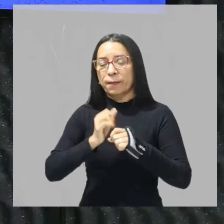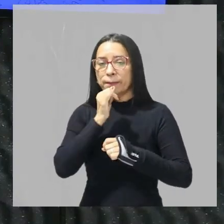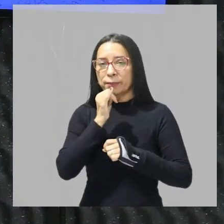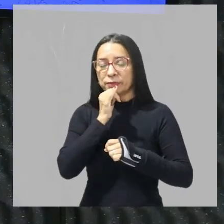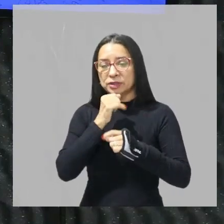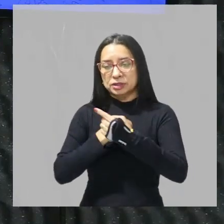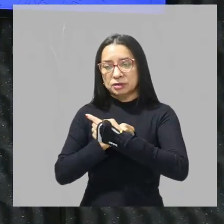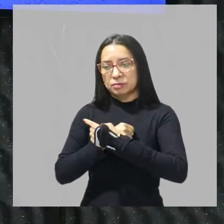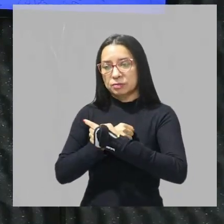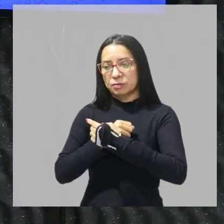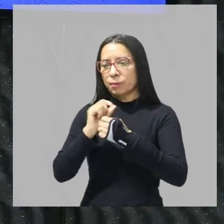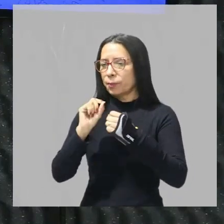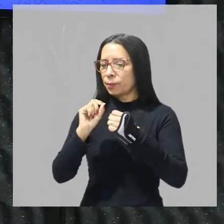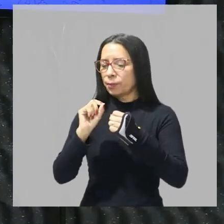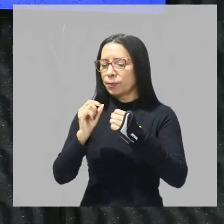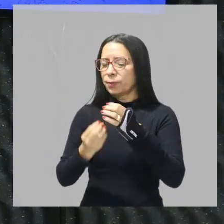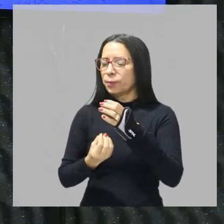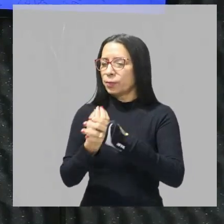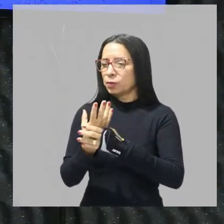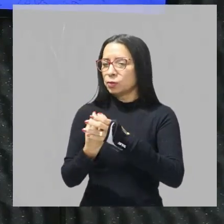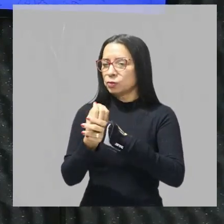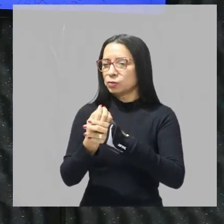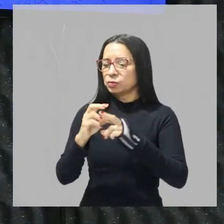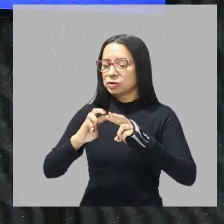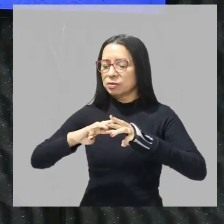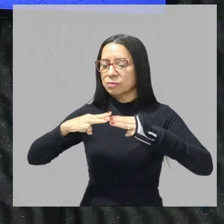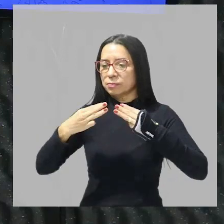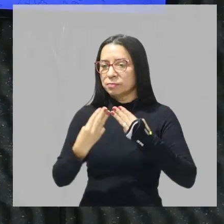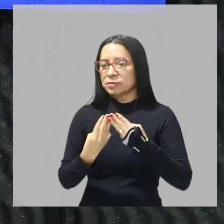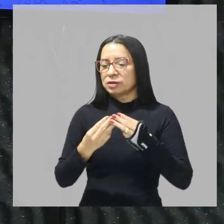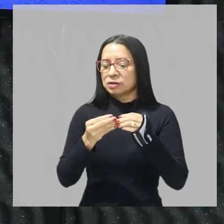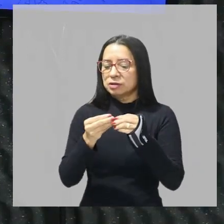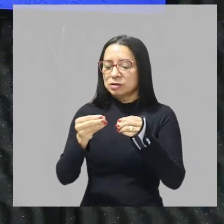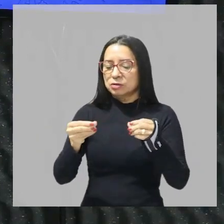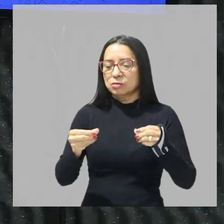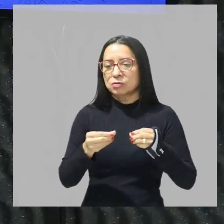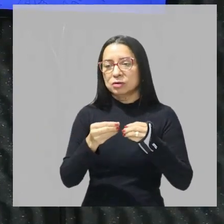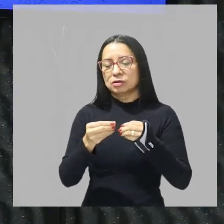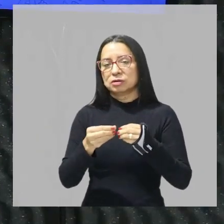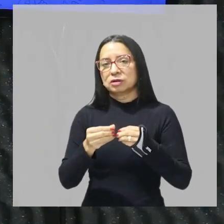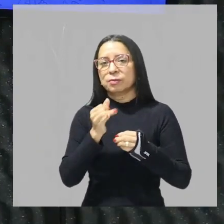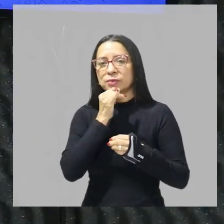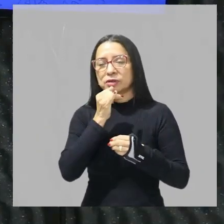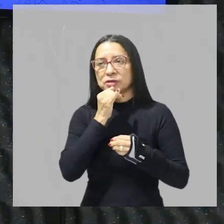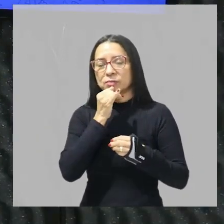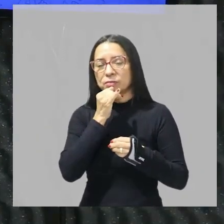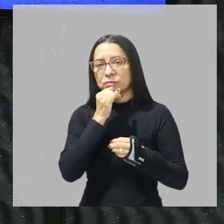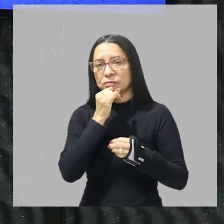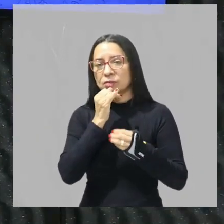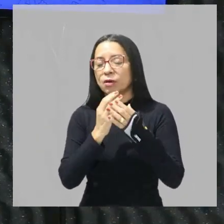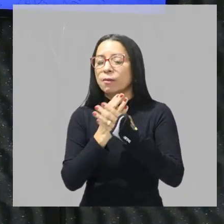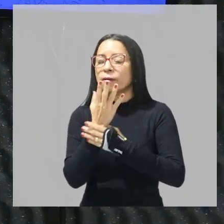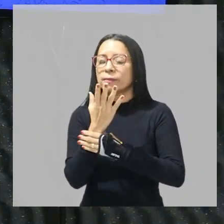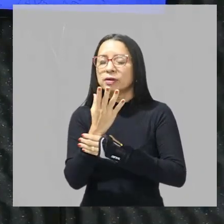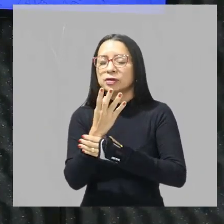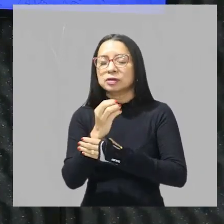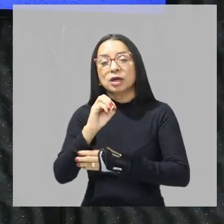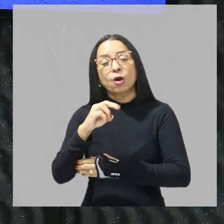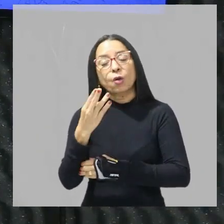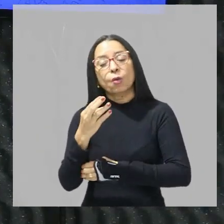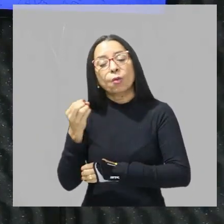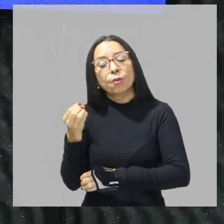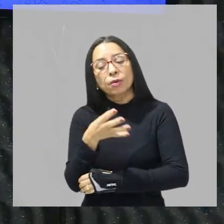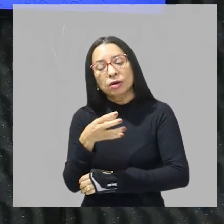produzem matéria orgânica. Então, por exemplo, quando uma planta ou uma alga, né, ou